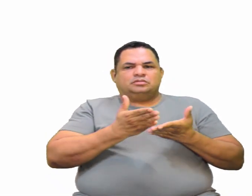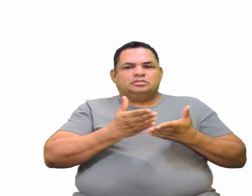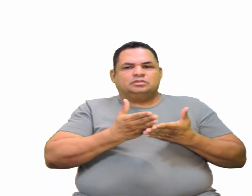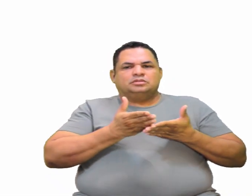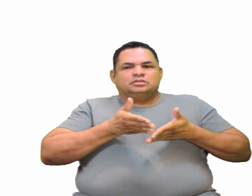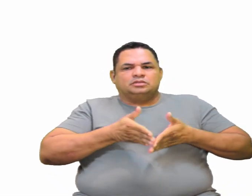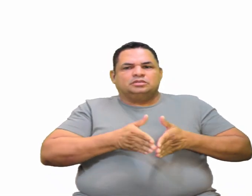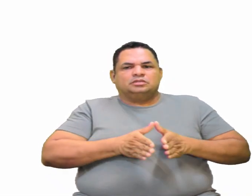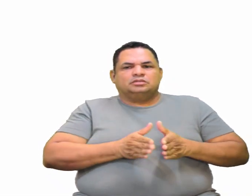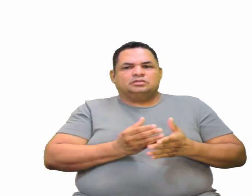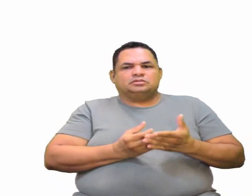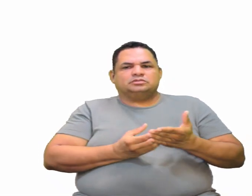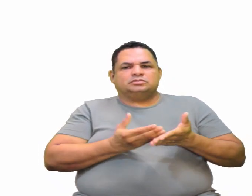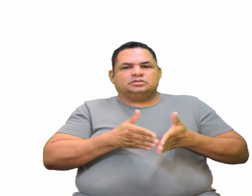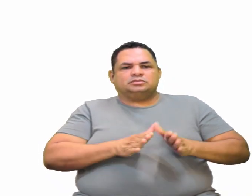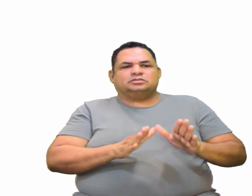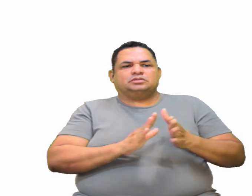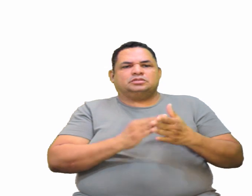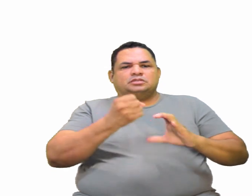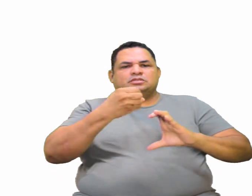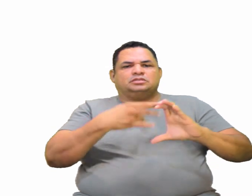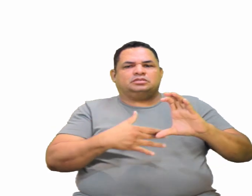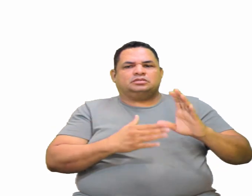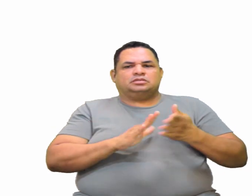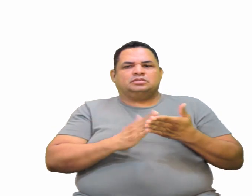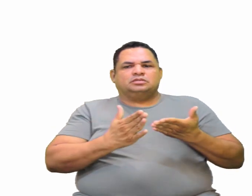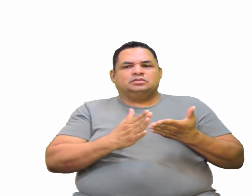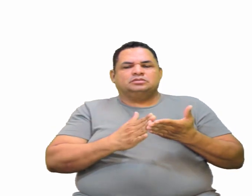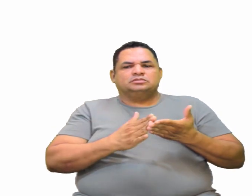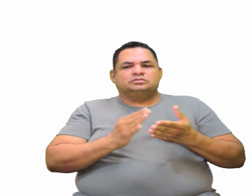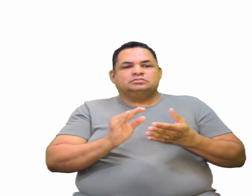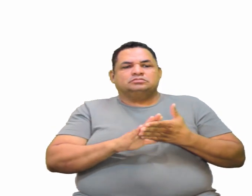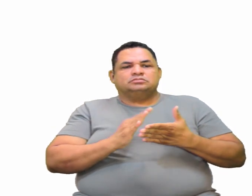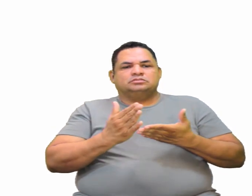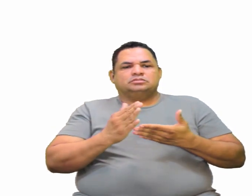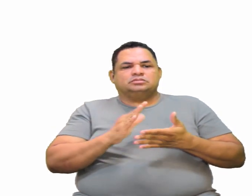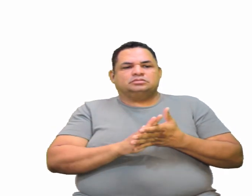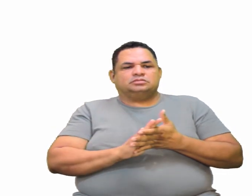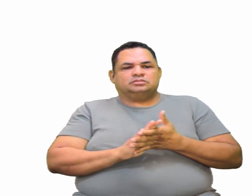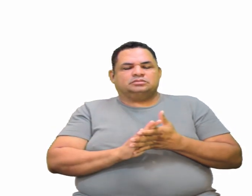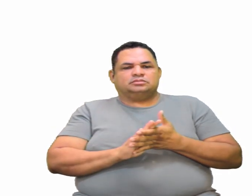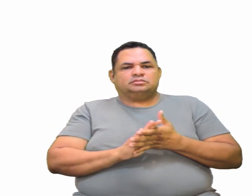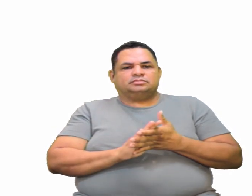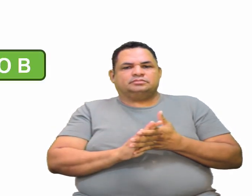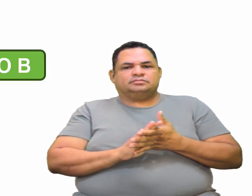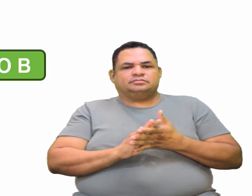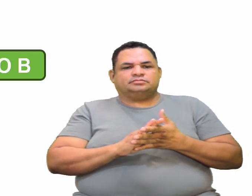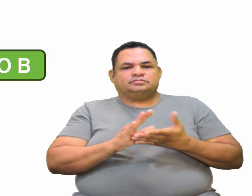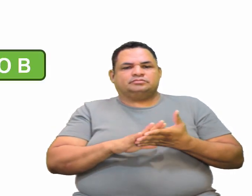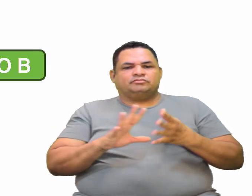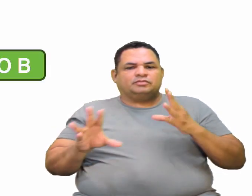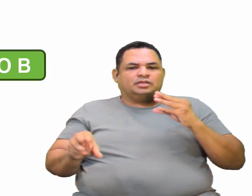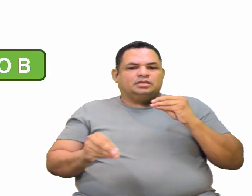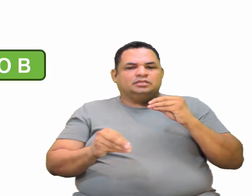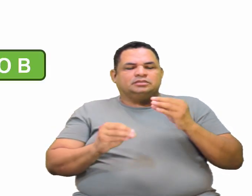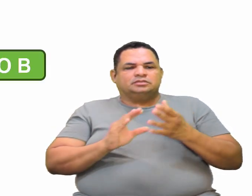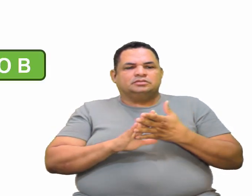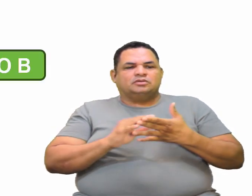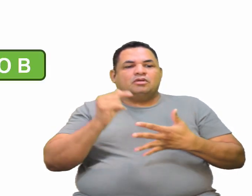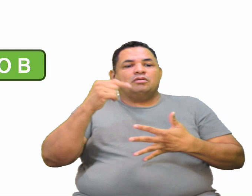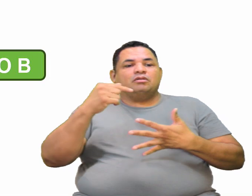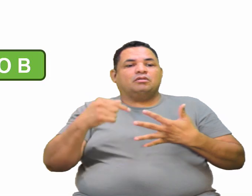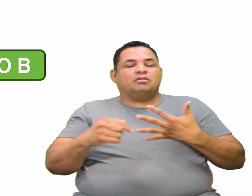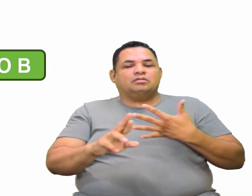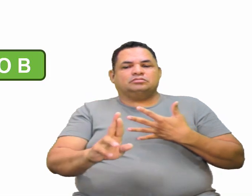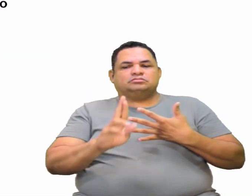vai se diferenciando até a fase adulta, apresentando nesses casos... Complete corretamente. Vamos lá,